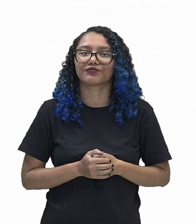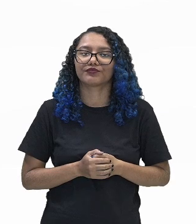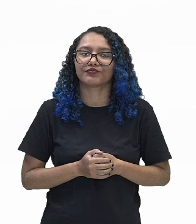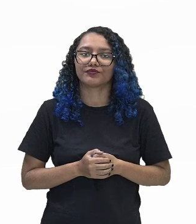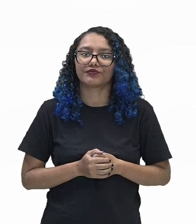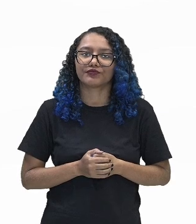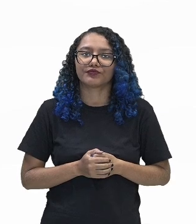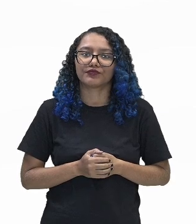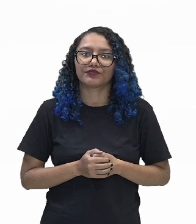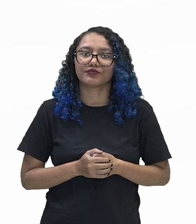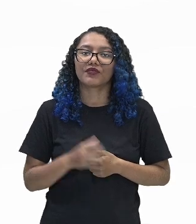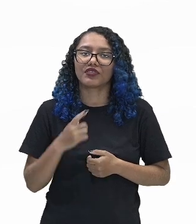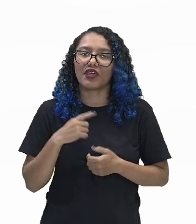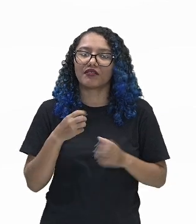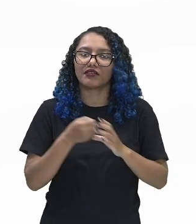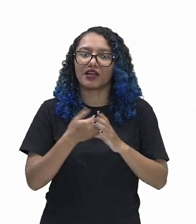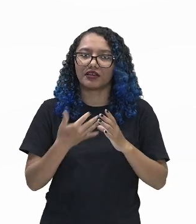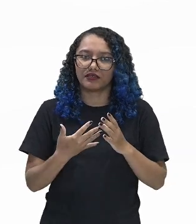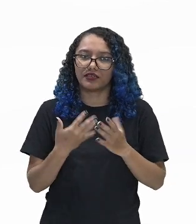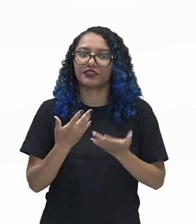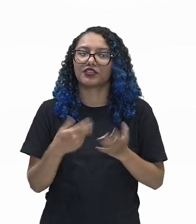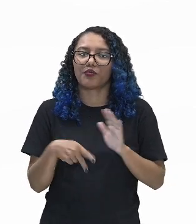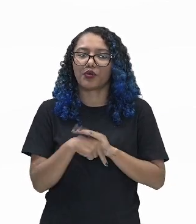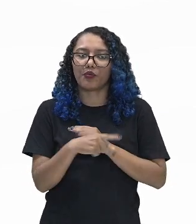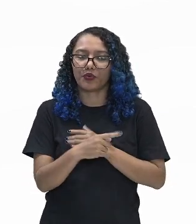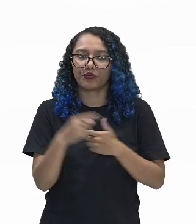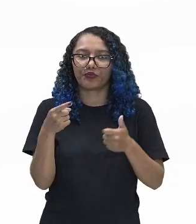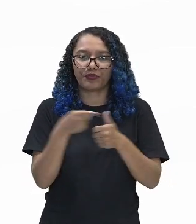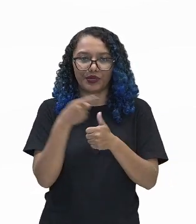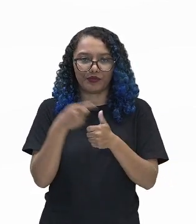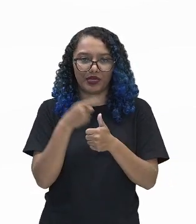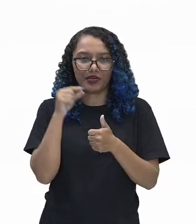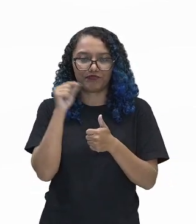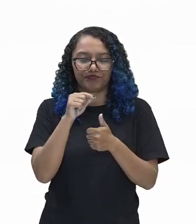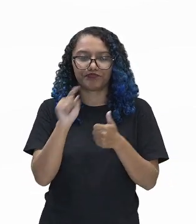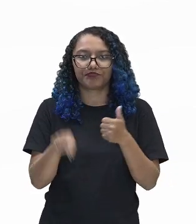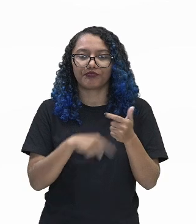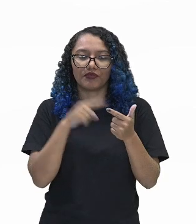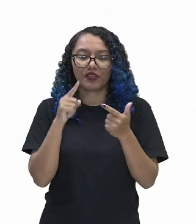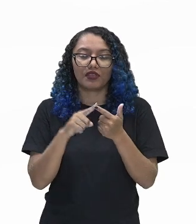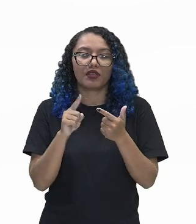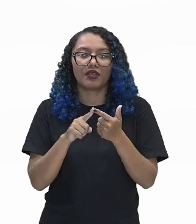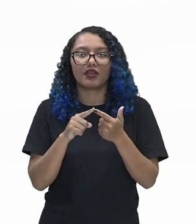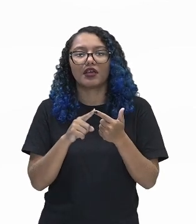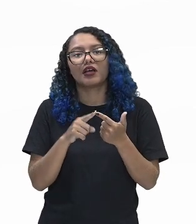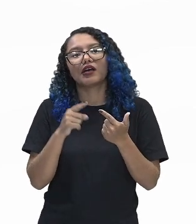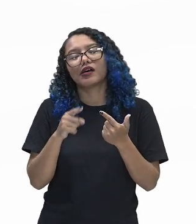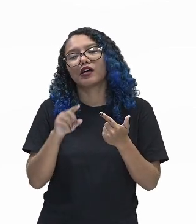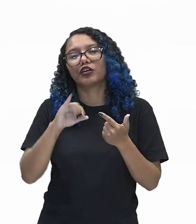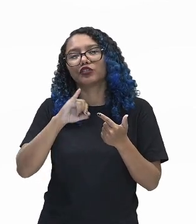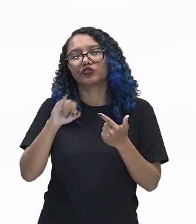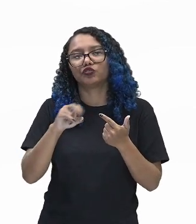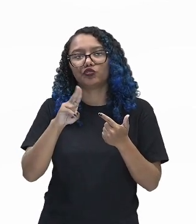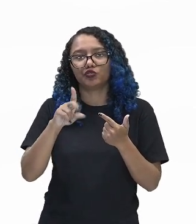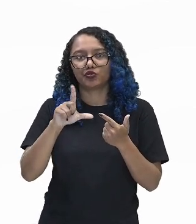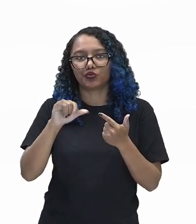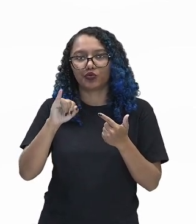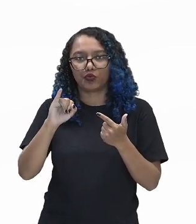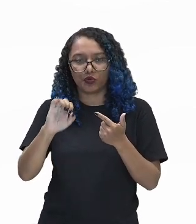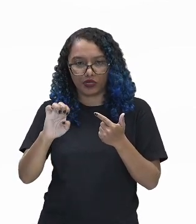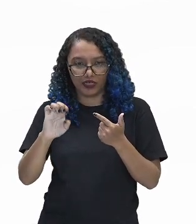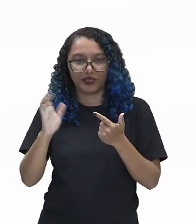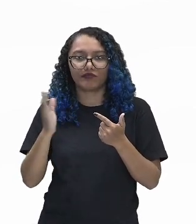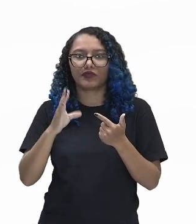primeira tem todas essas características. Depois nós vamos ter a nossa Trudoado Rico, ou a Julie Trudoado